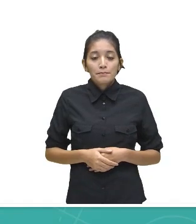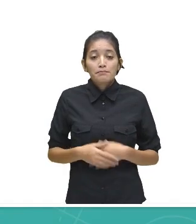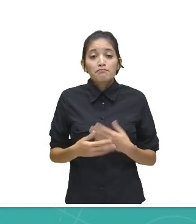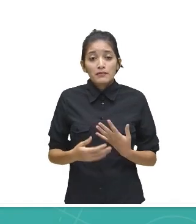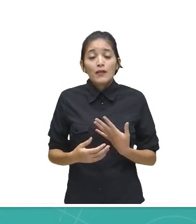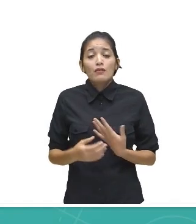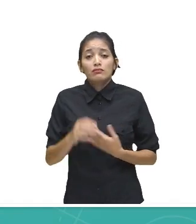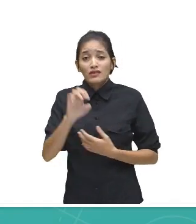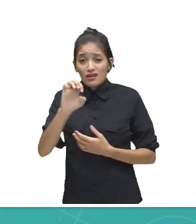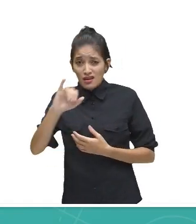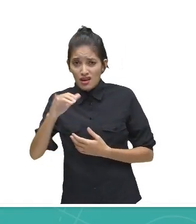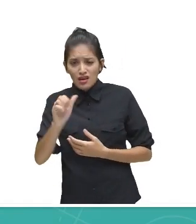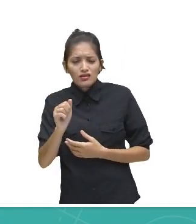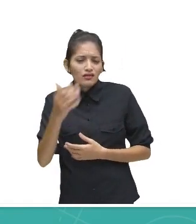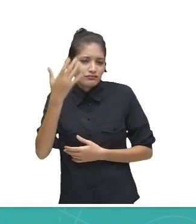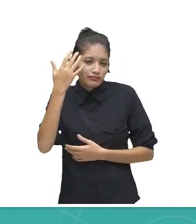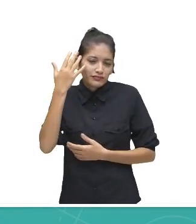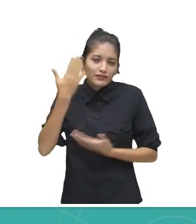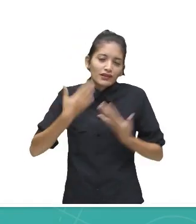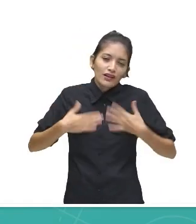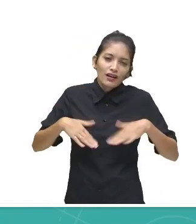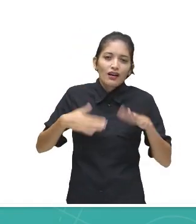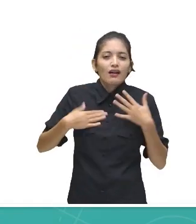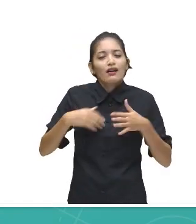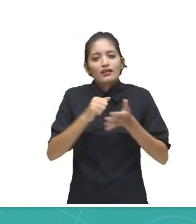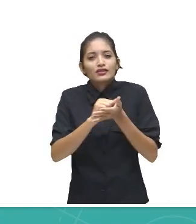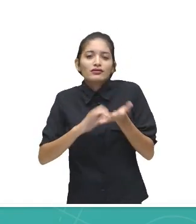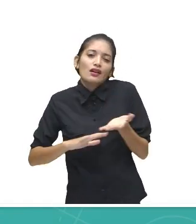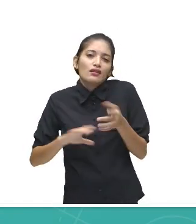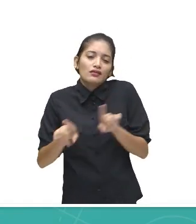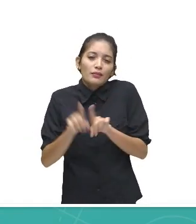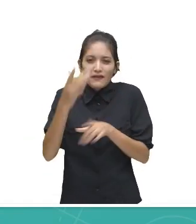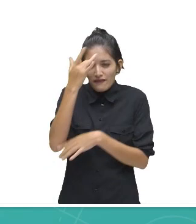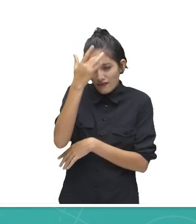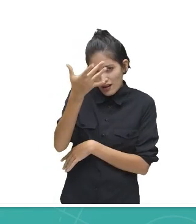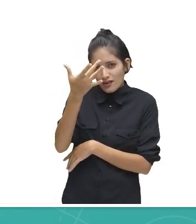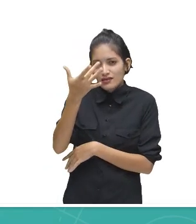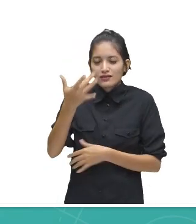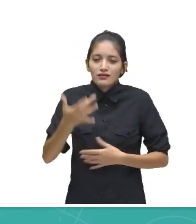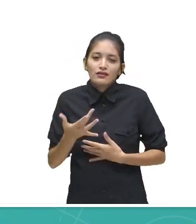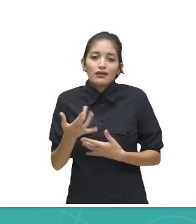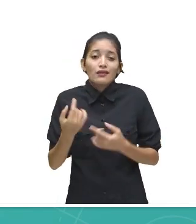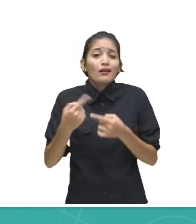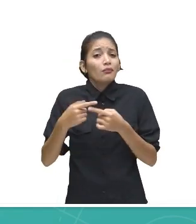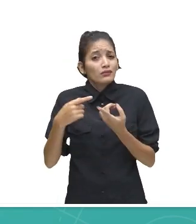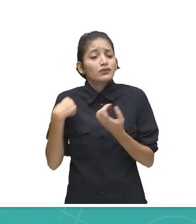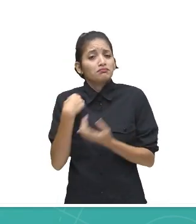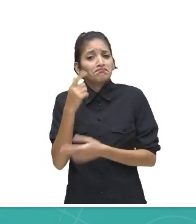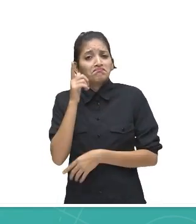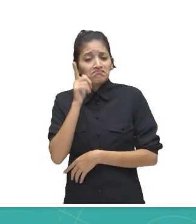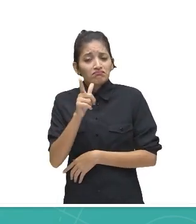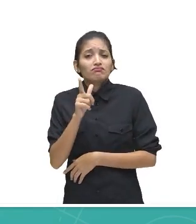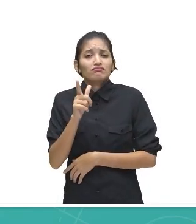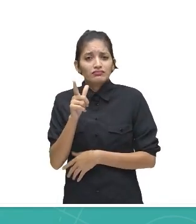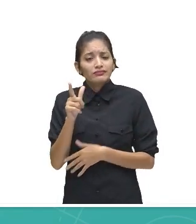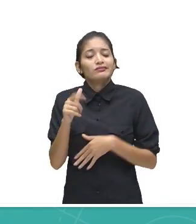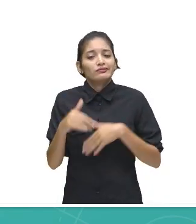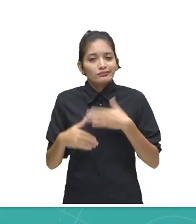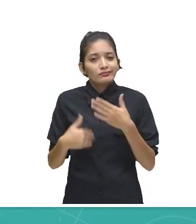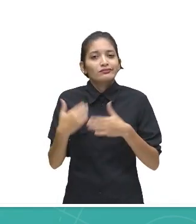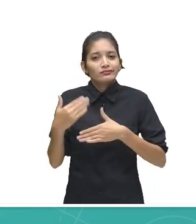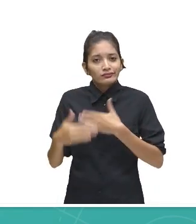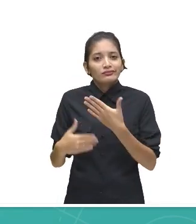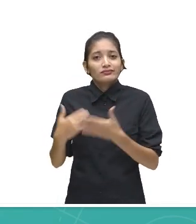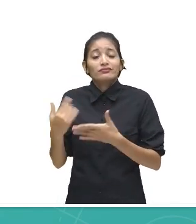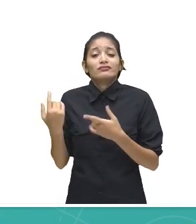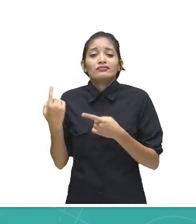sétima etapa é bem tranquilo, nossas atividades também são bem tranquilas, né? Justamente para a gente poder entrar nesse ritmo aí, né?